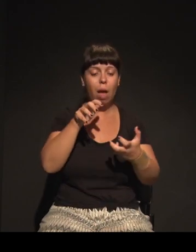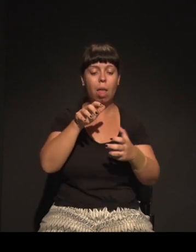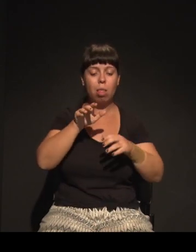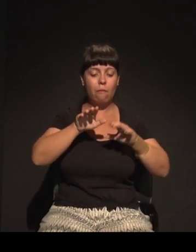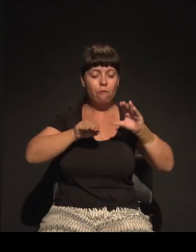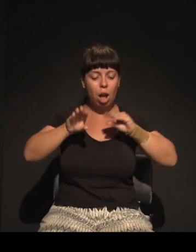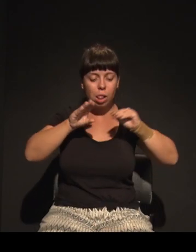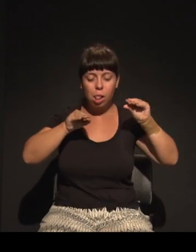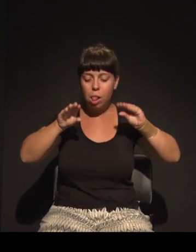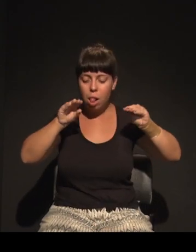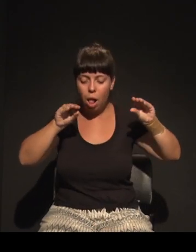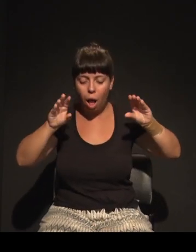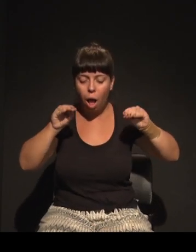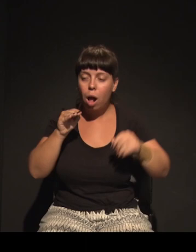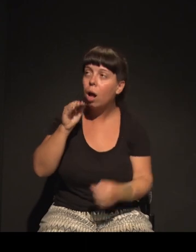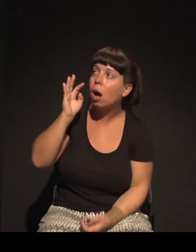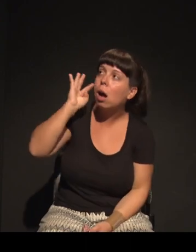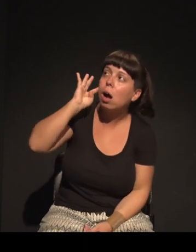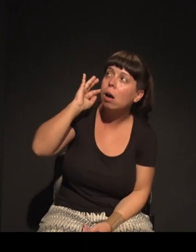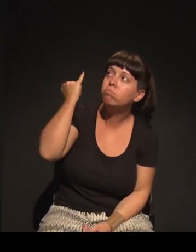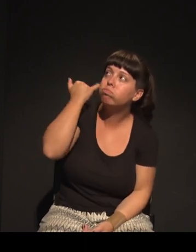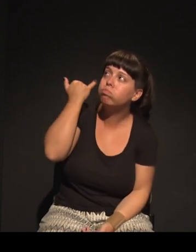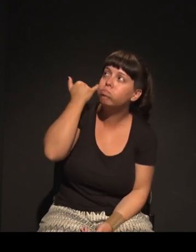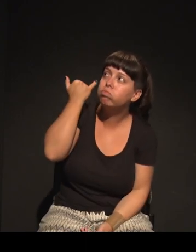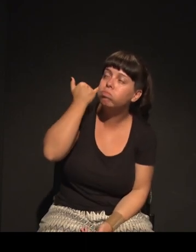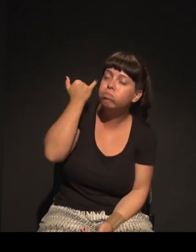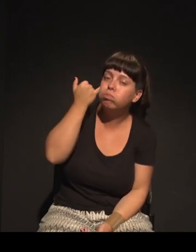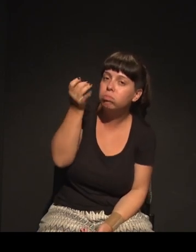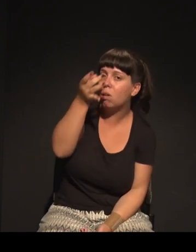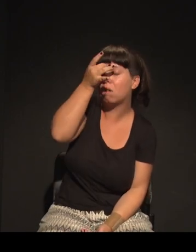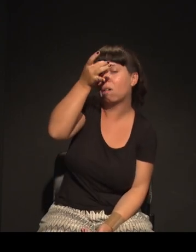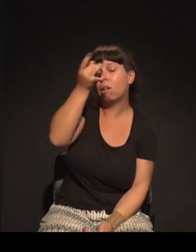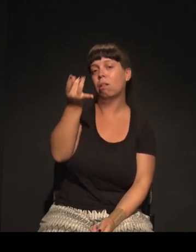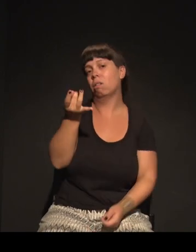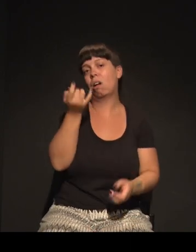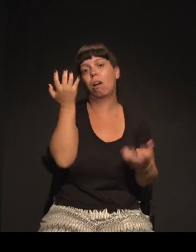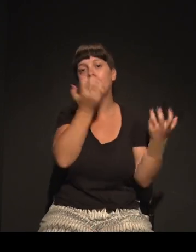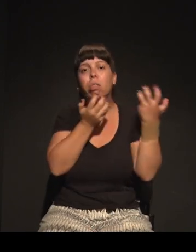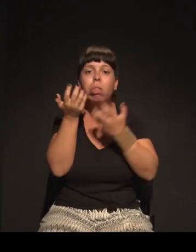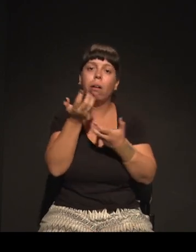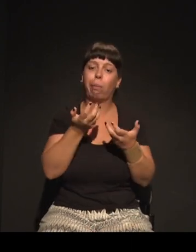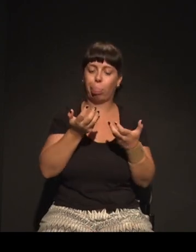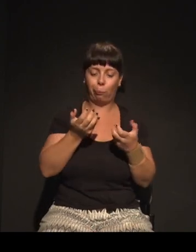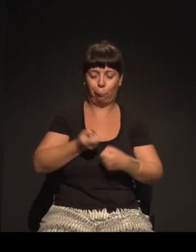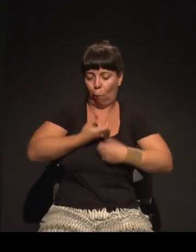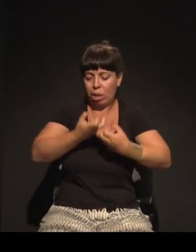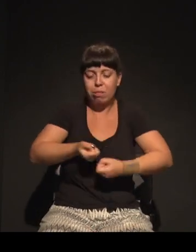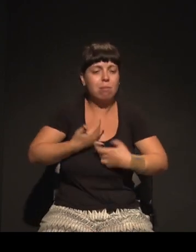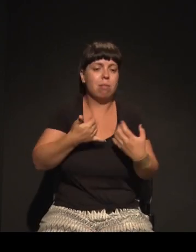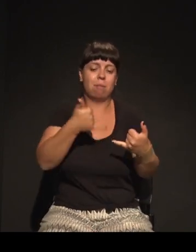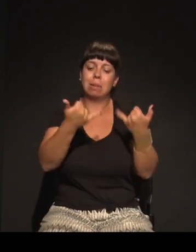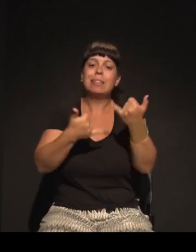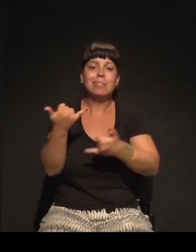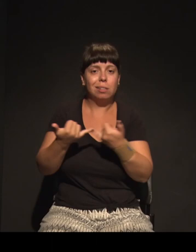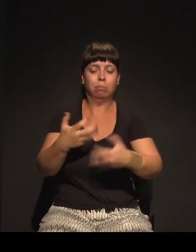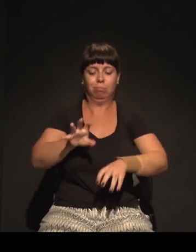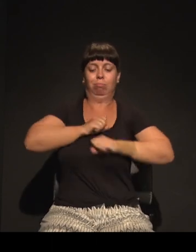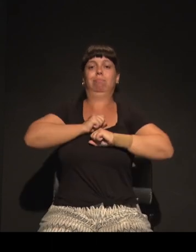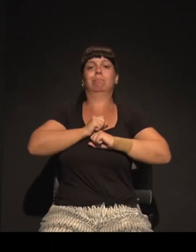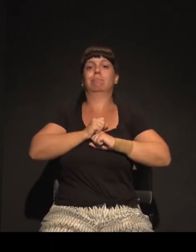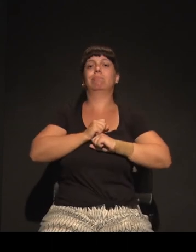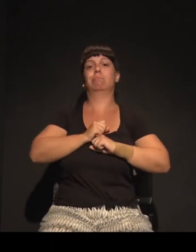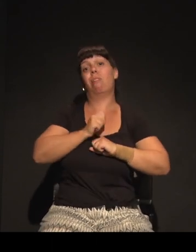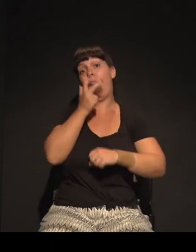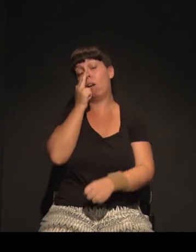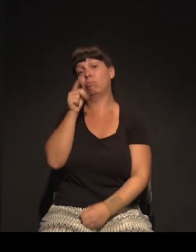as crianças vão guardar as coisas né cantando é falando poesias brincando acho que é isso aí e